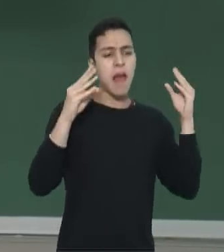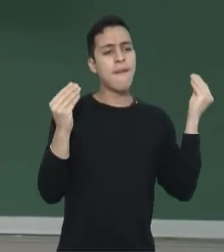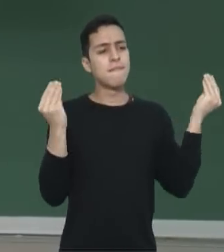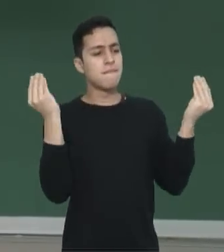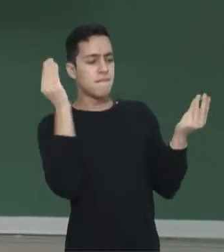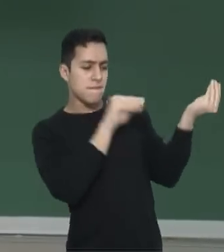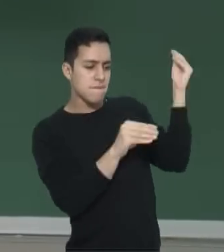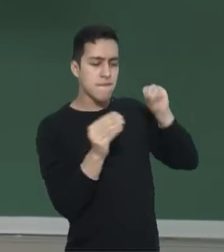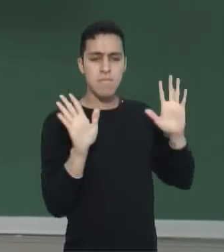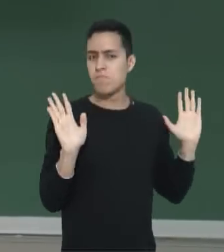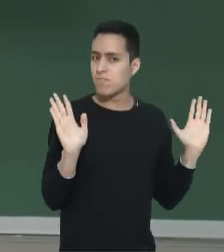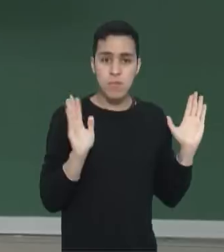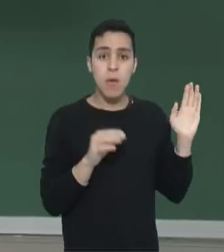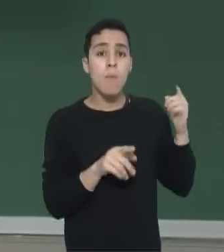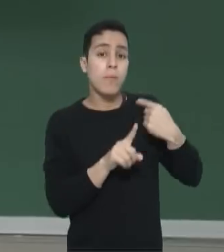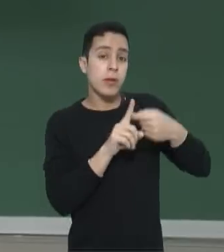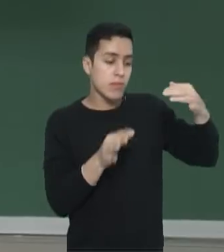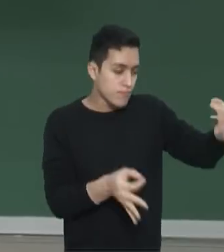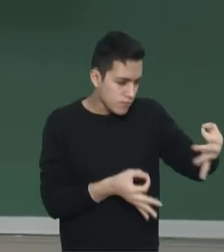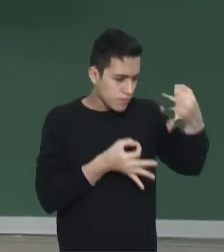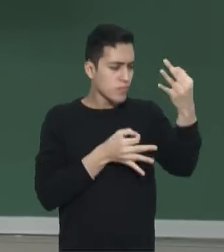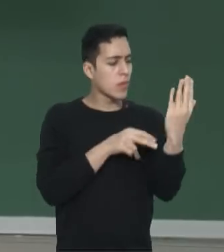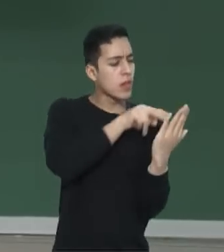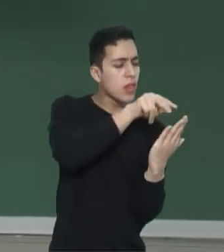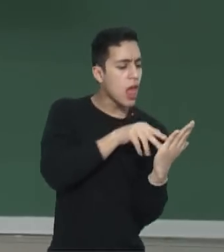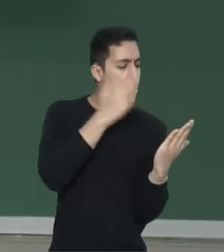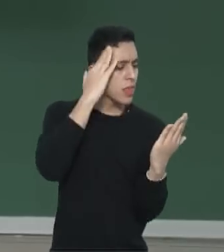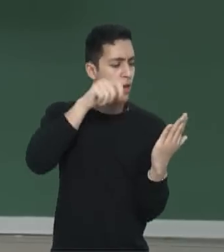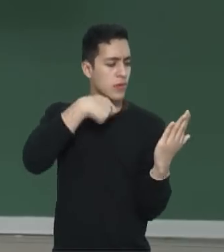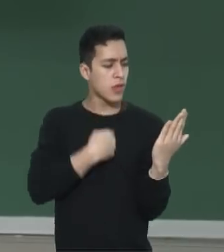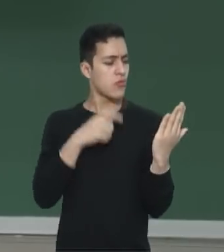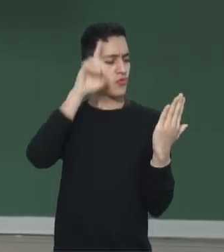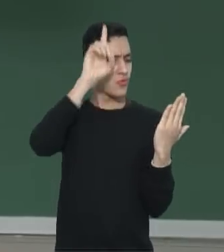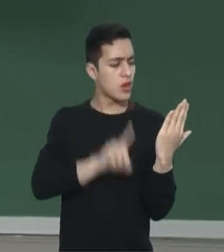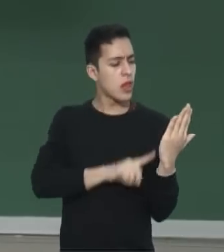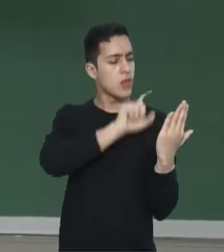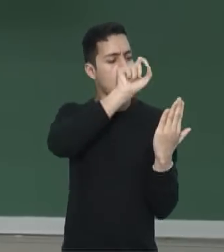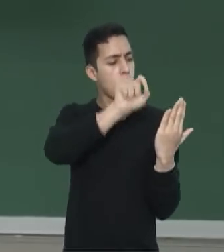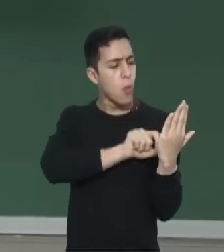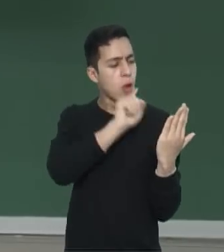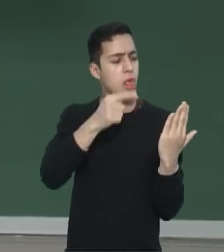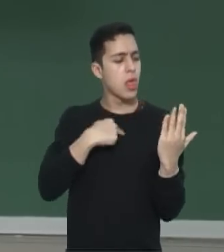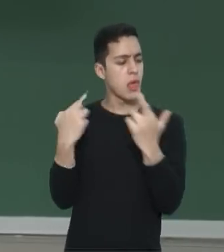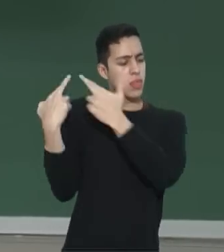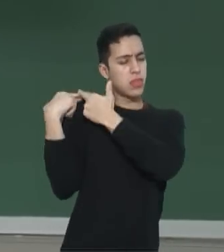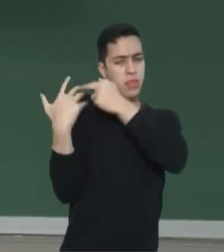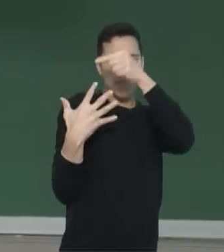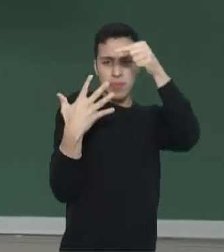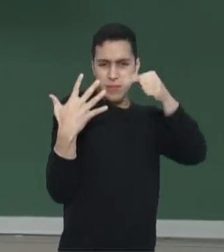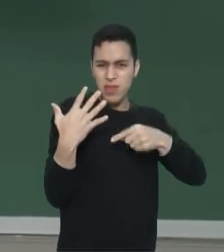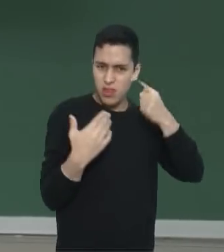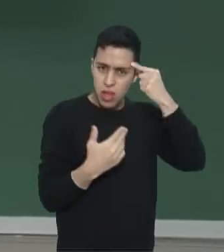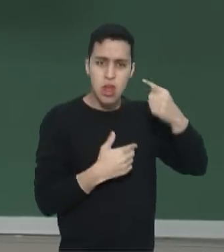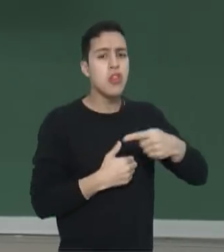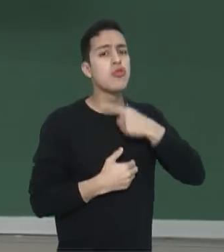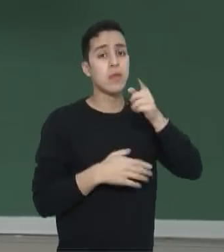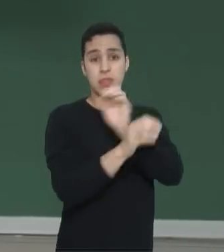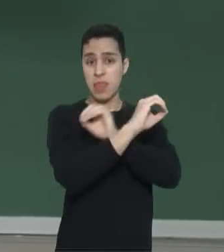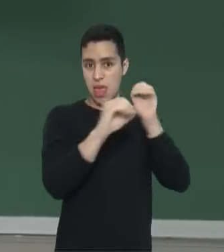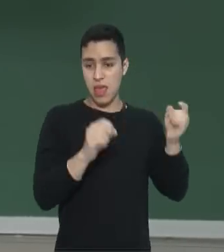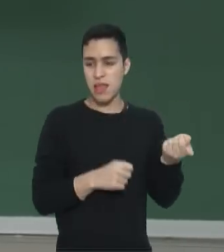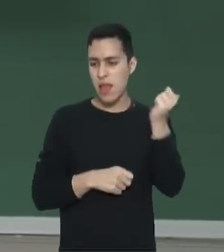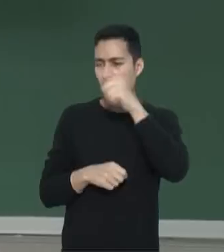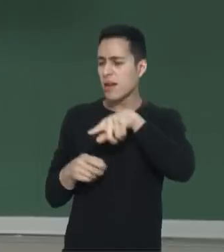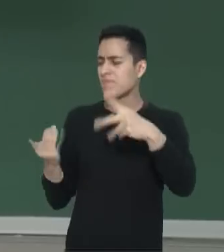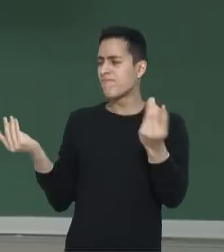para a pessoa saber o que ela tem de direito, o que ela tem de dever, quais são as obrigações, para não haver nenhuma dúvida. Tem